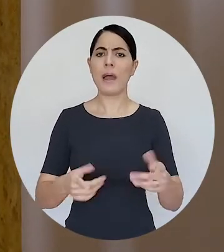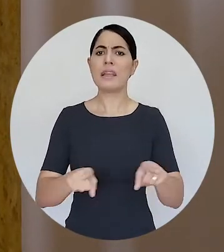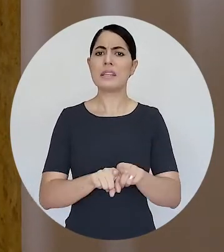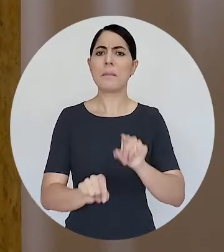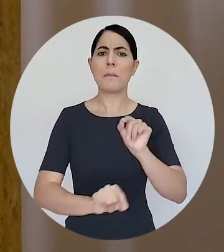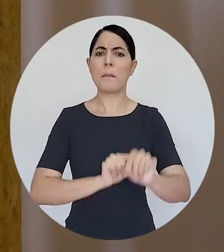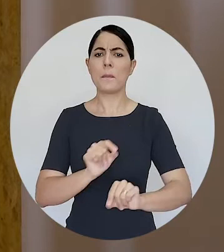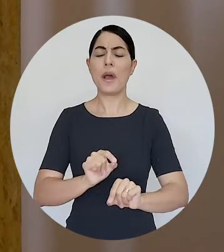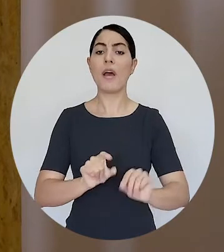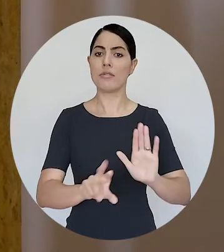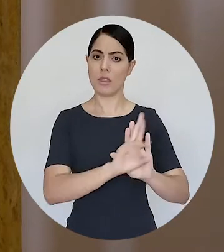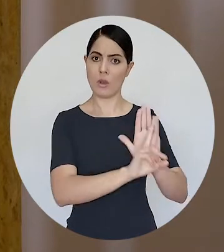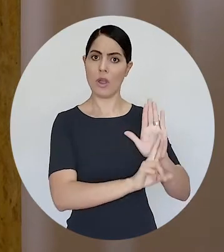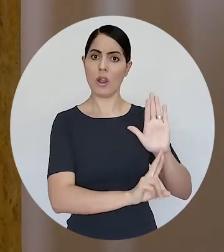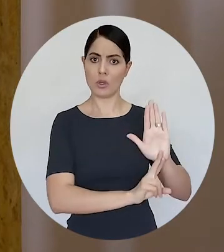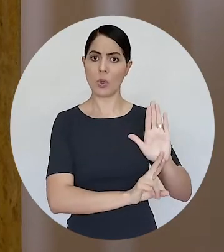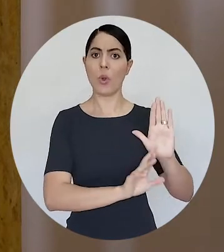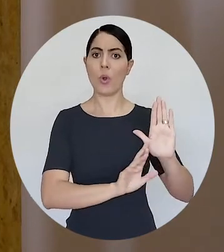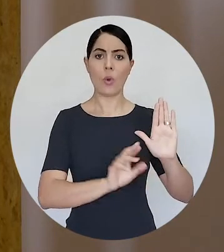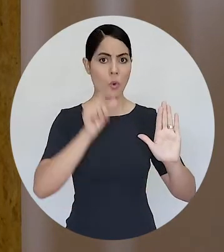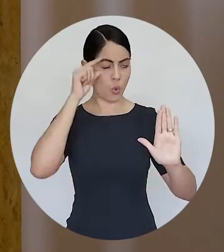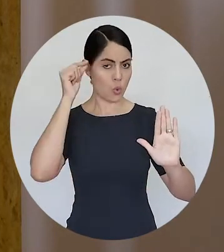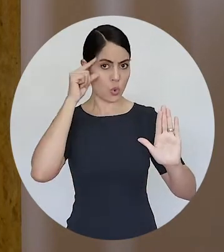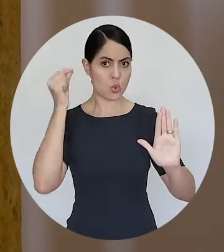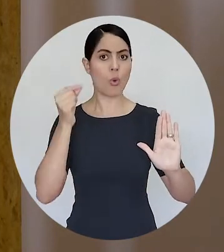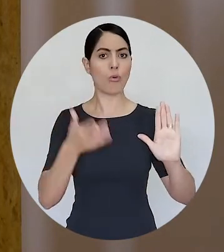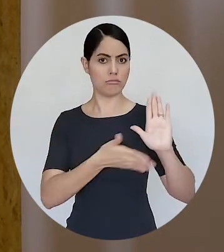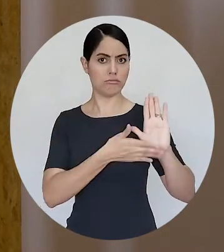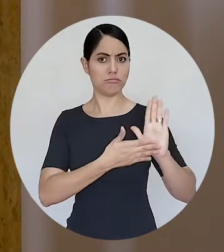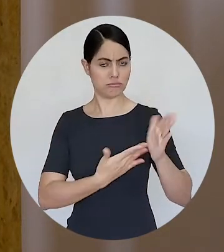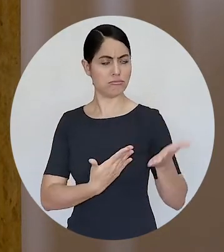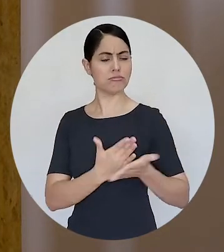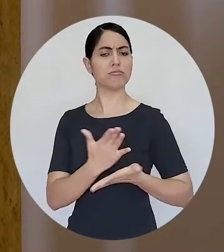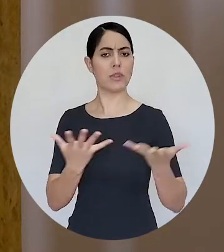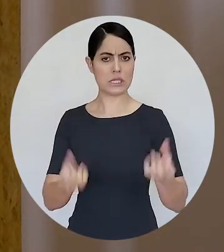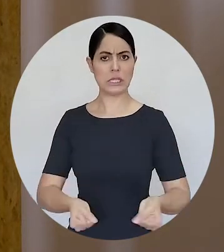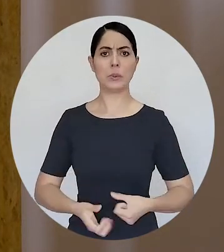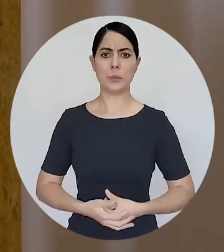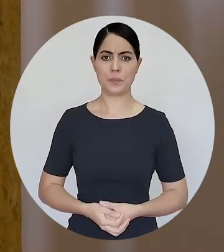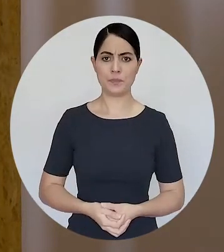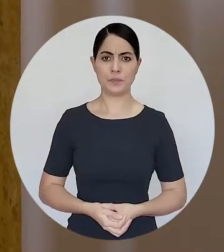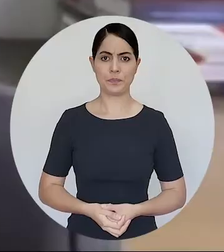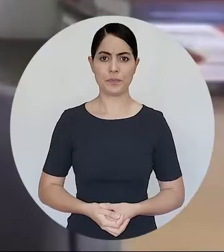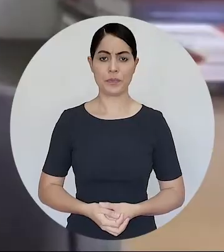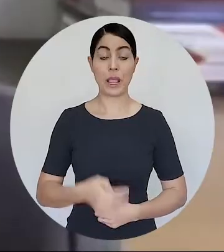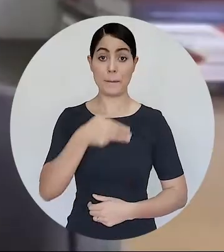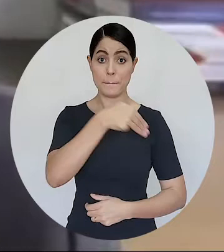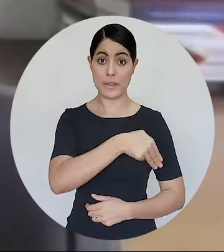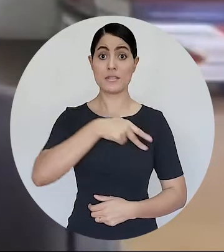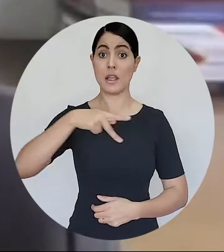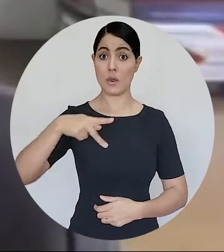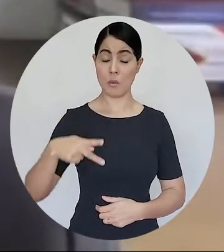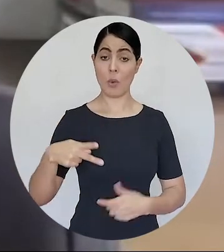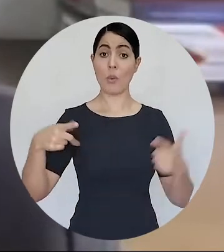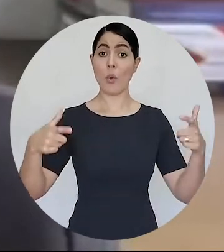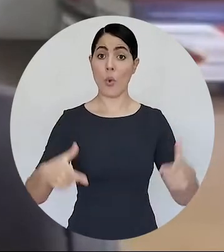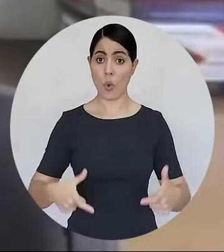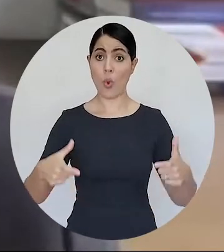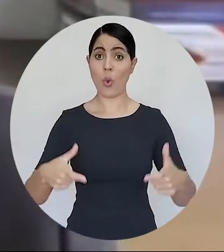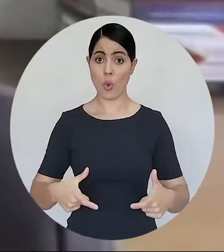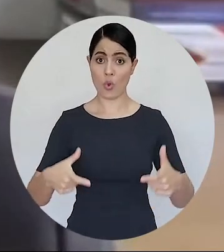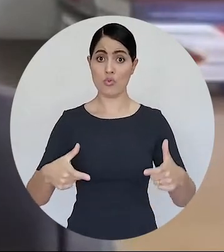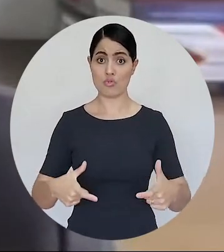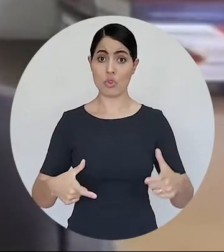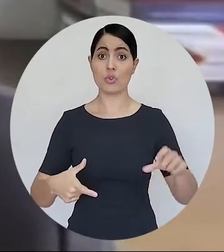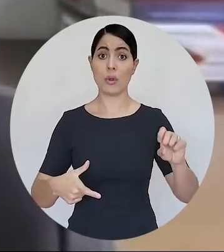voto do relator, Alexandre Okuzuko, favorável à proposta. O Ministério Público Federal ajuizou no